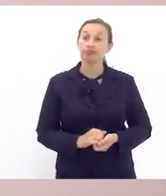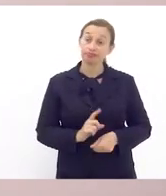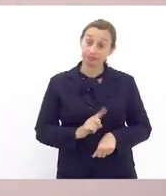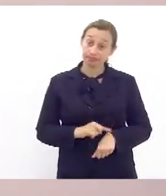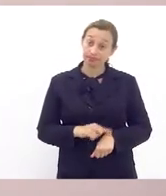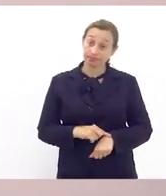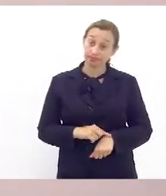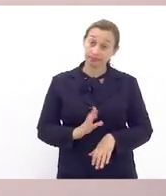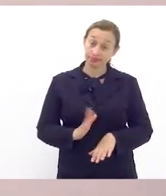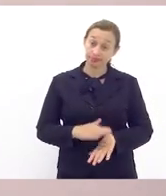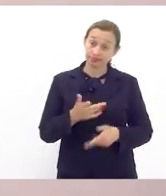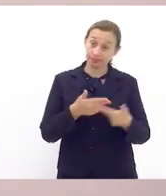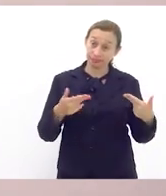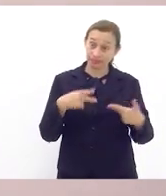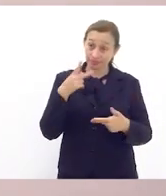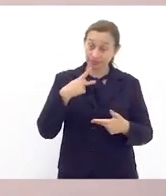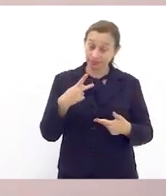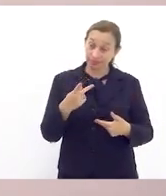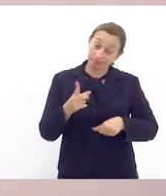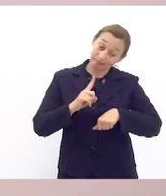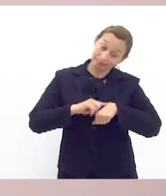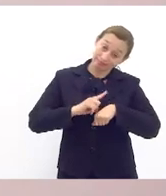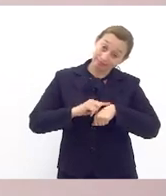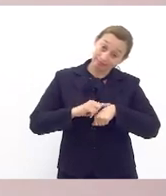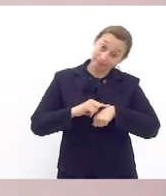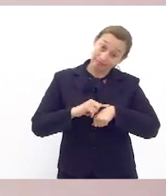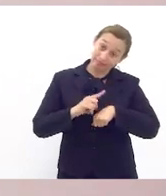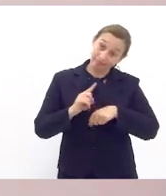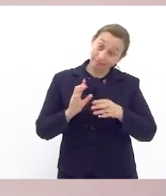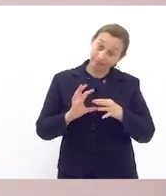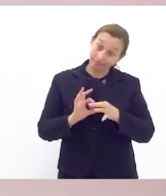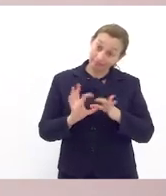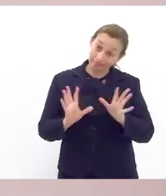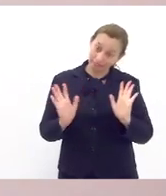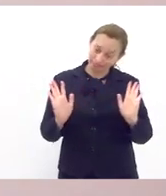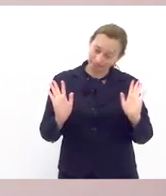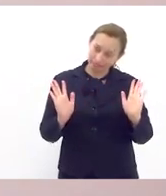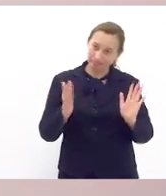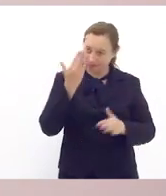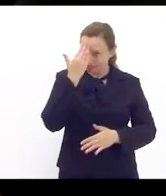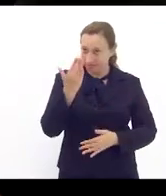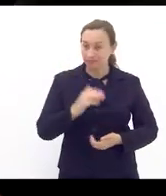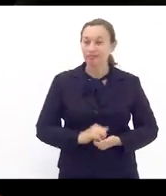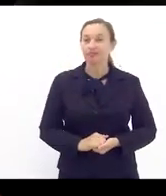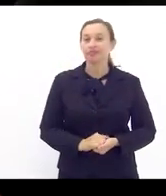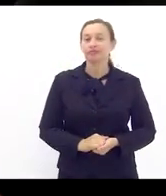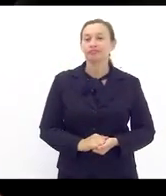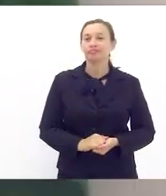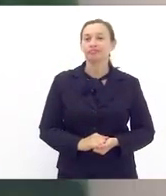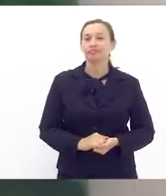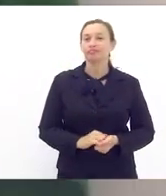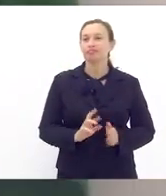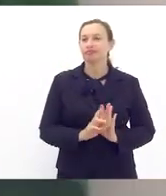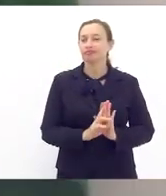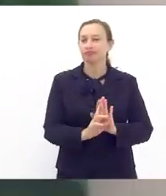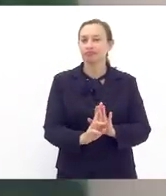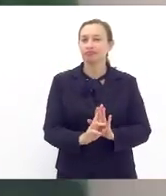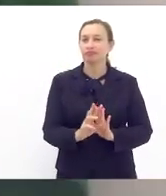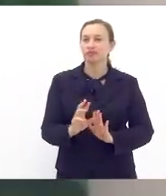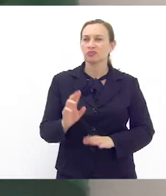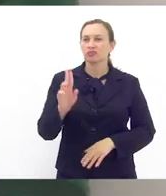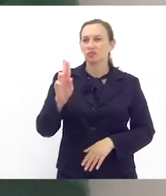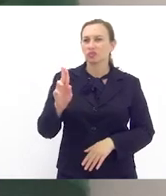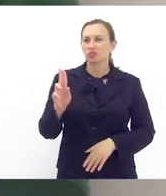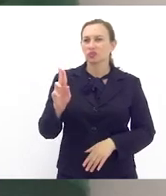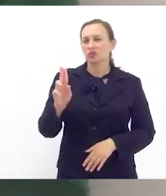eu tinha bem mais coisas para falar mas pelo tempo eu passo a palavra muito obrigado tem algum representante da universidade